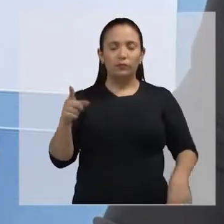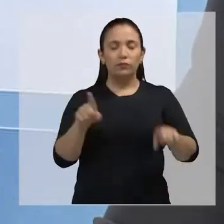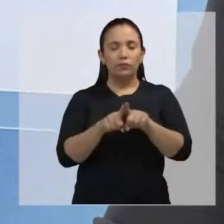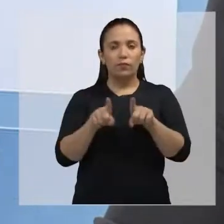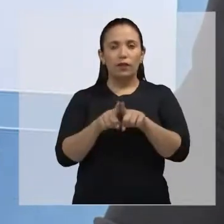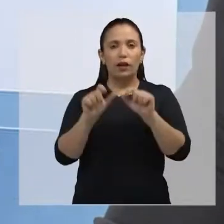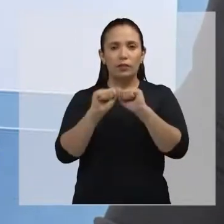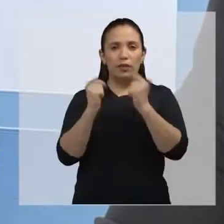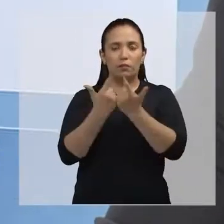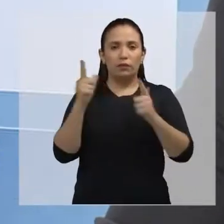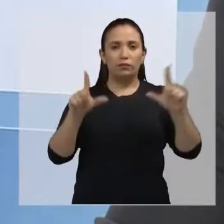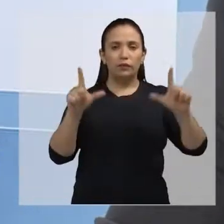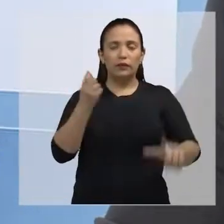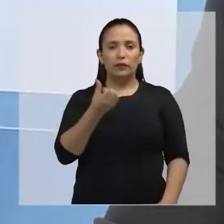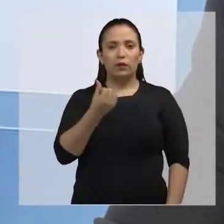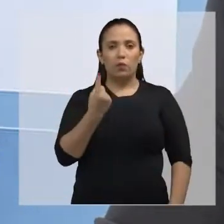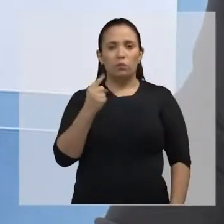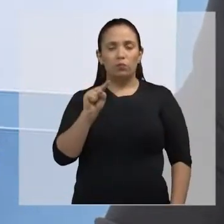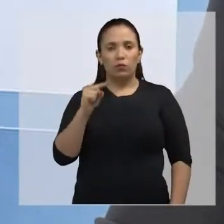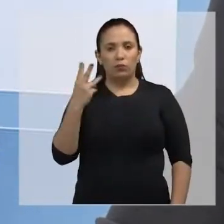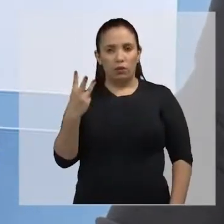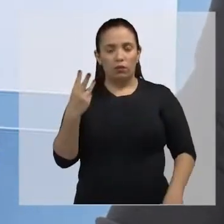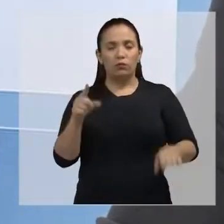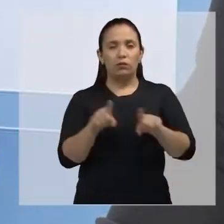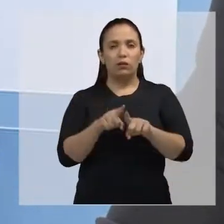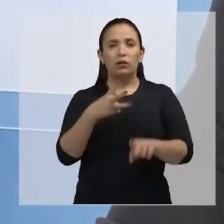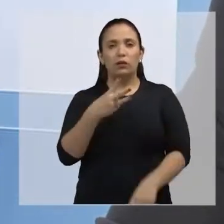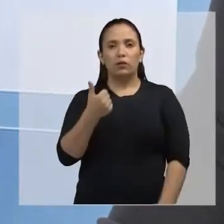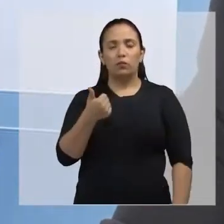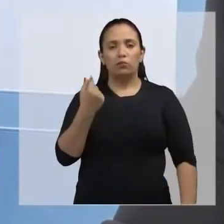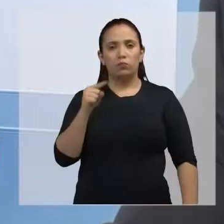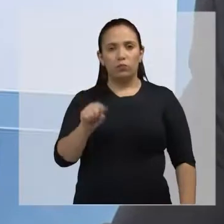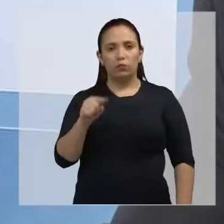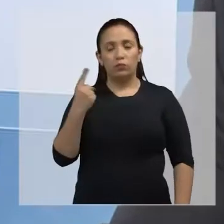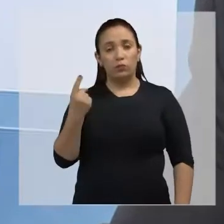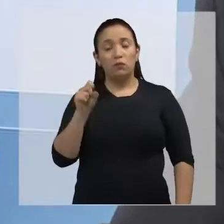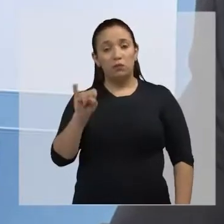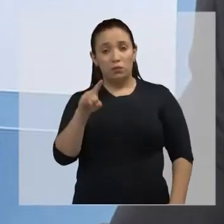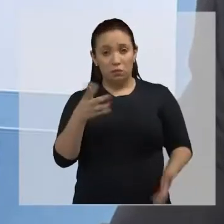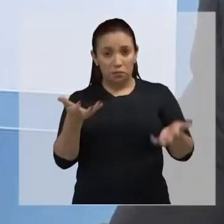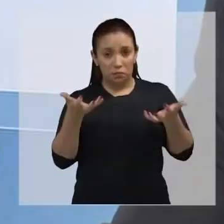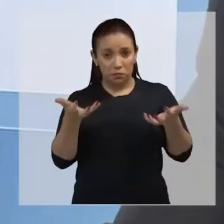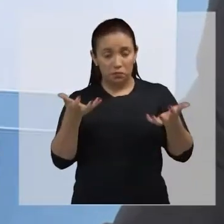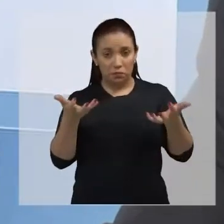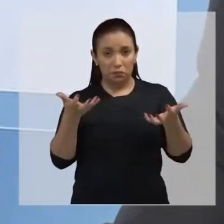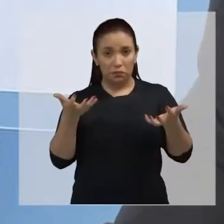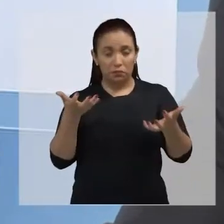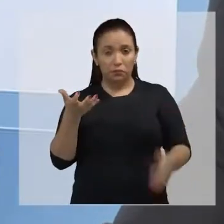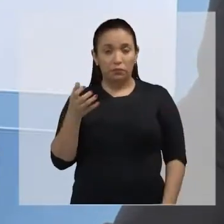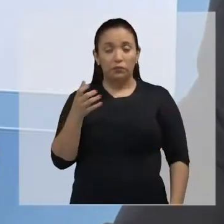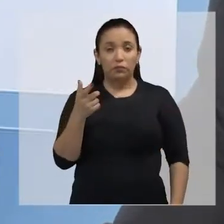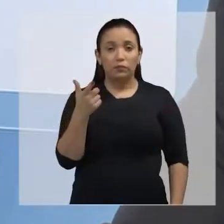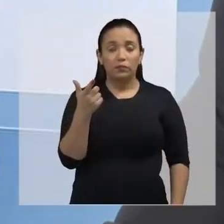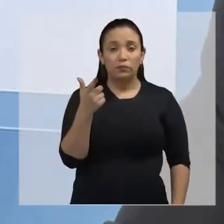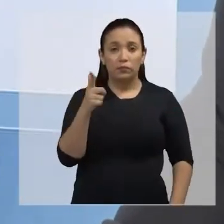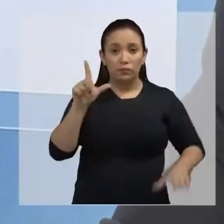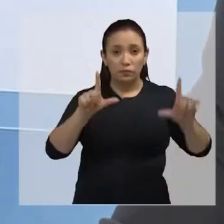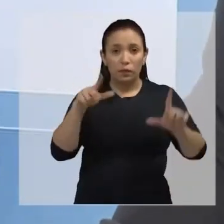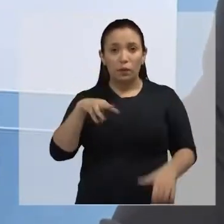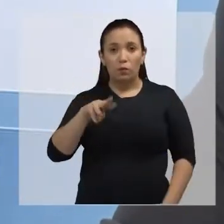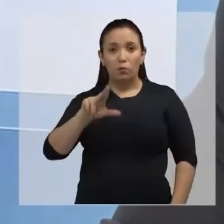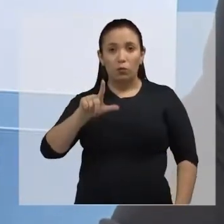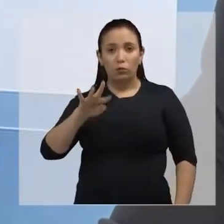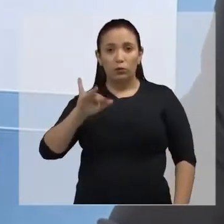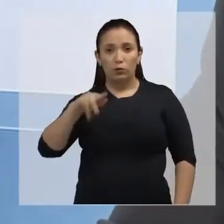TV Assembleia, canal 61.3 e também 31.1. Se você quiser, se você é assinante da Multiplay, você assiste no